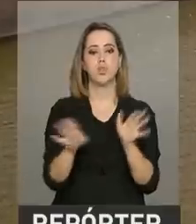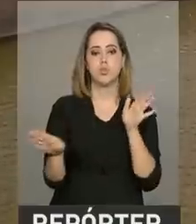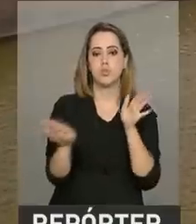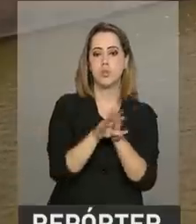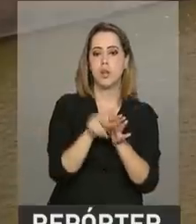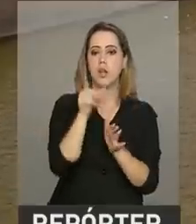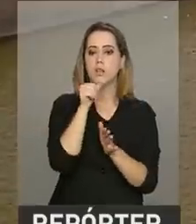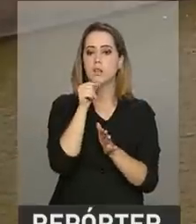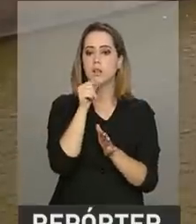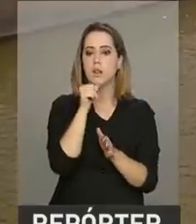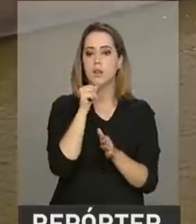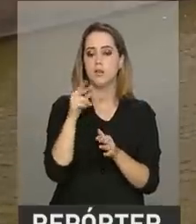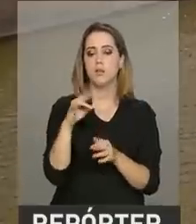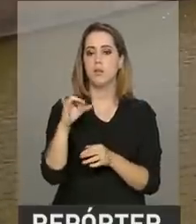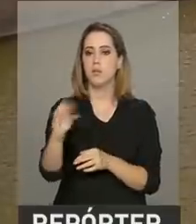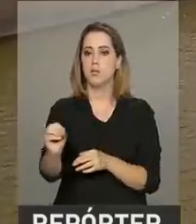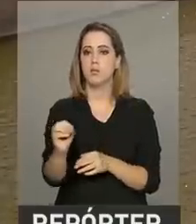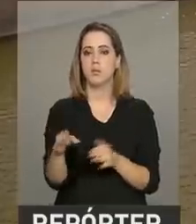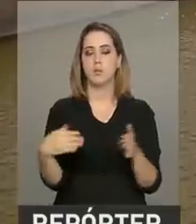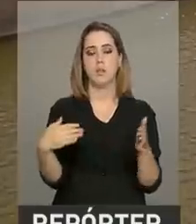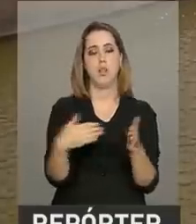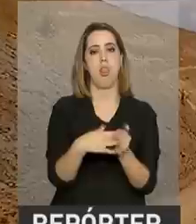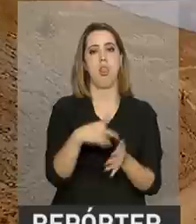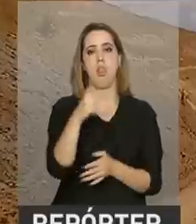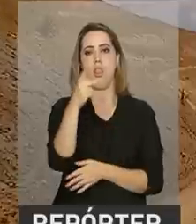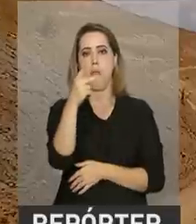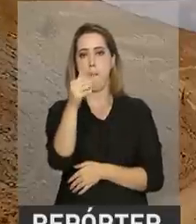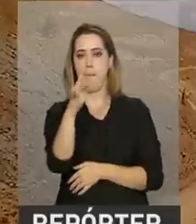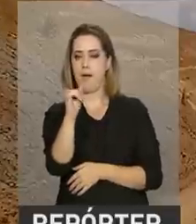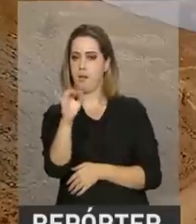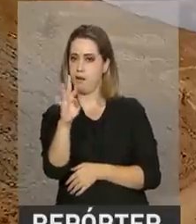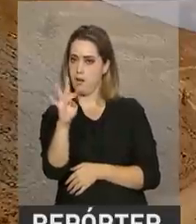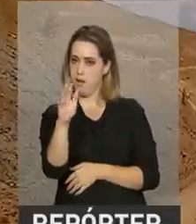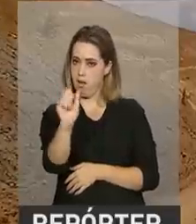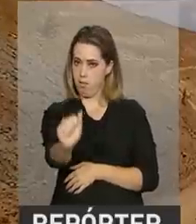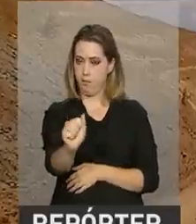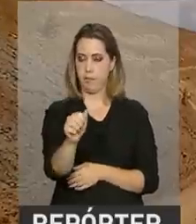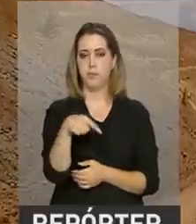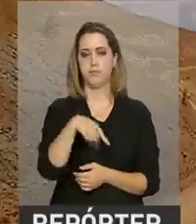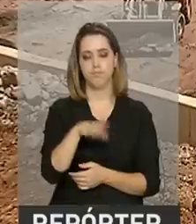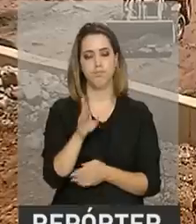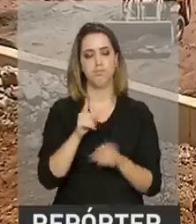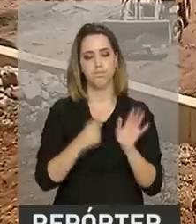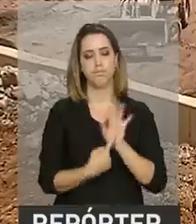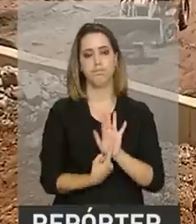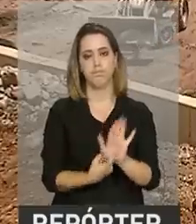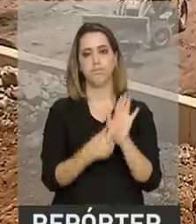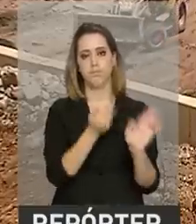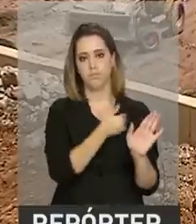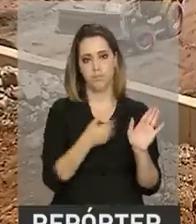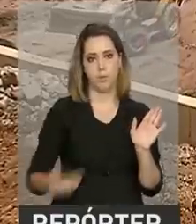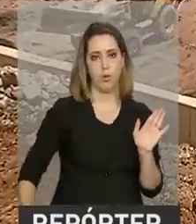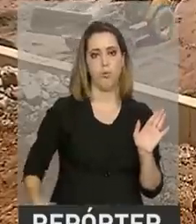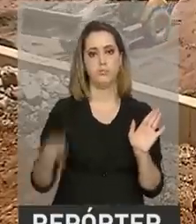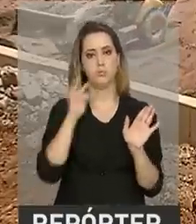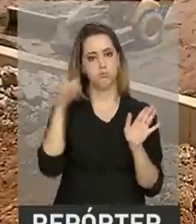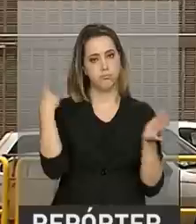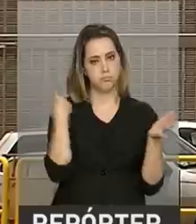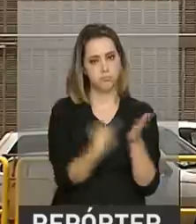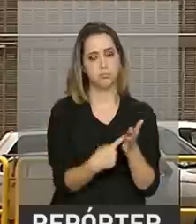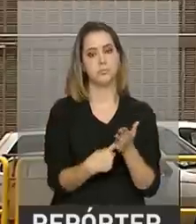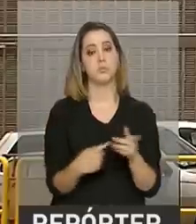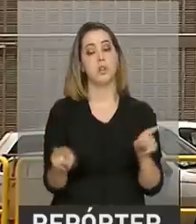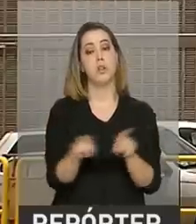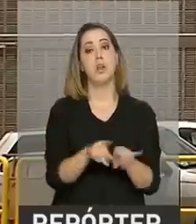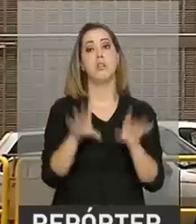da água do São Francisco até o estado da Paraíba, demonstrando o compromisso deste governo. O governo federal também anunciou a liberação de